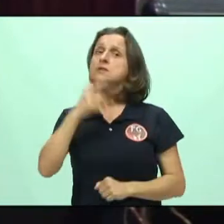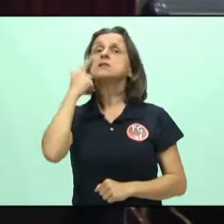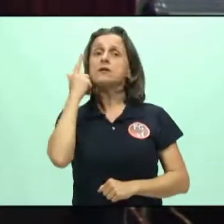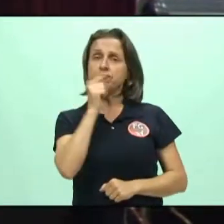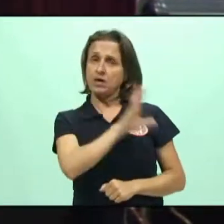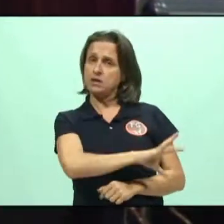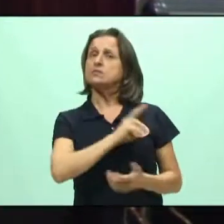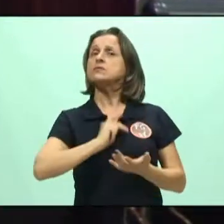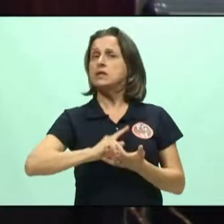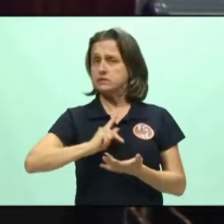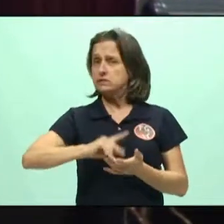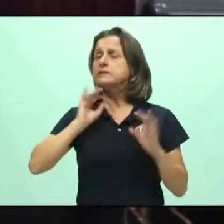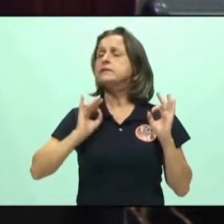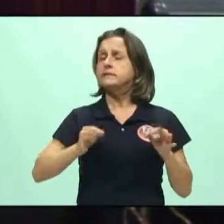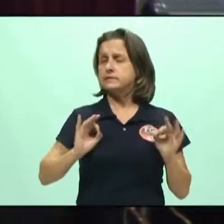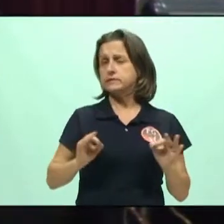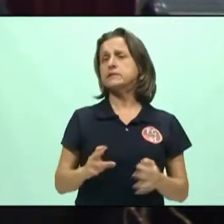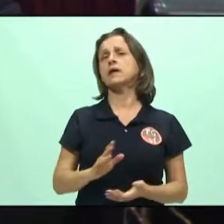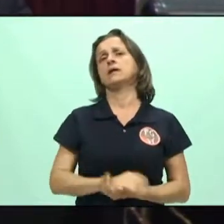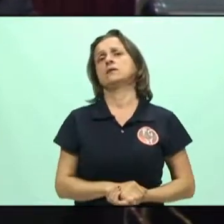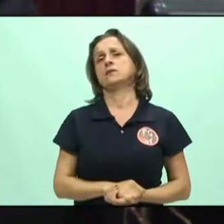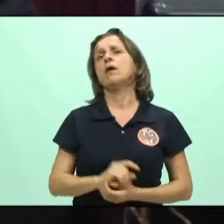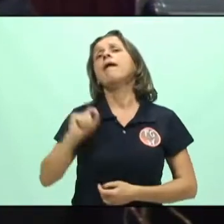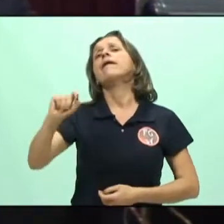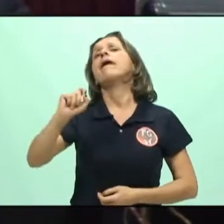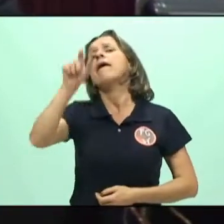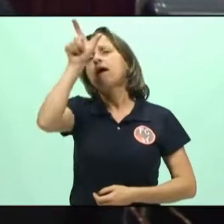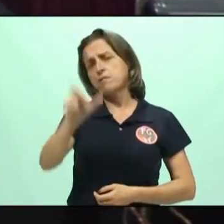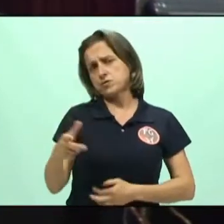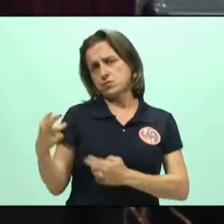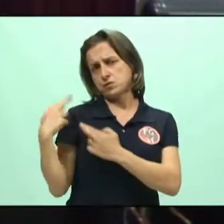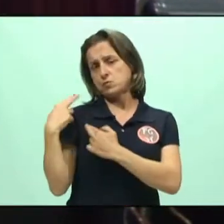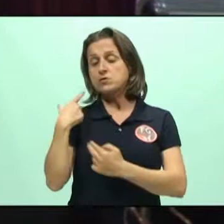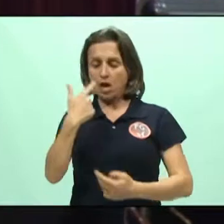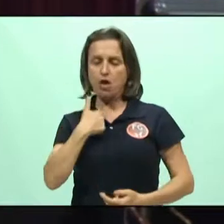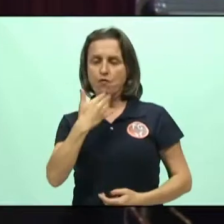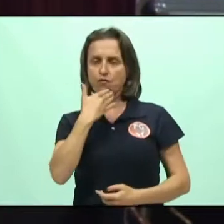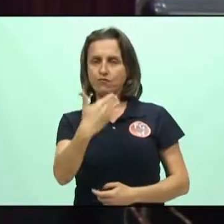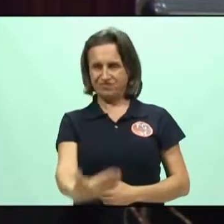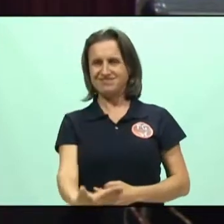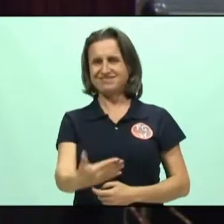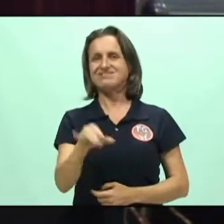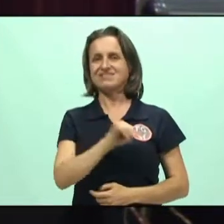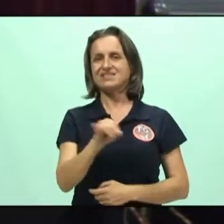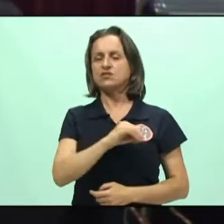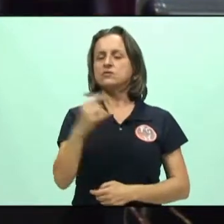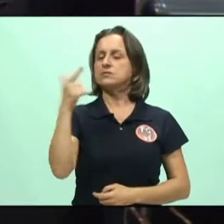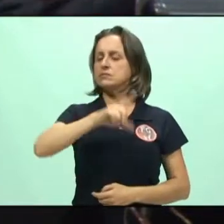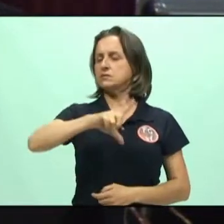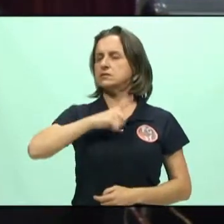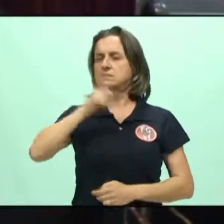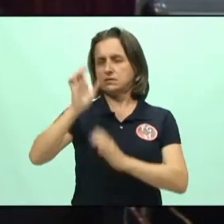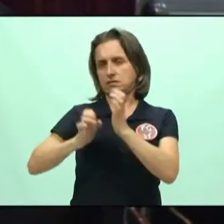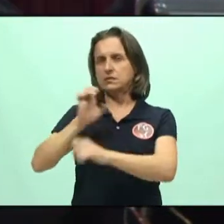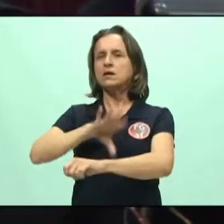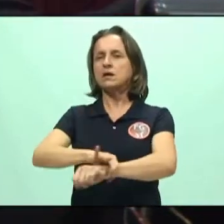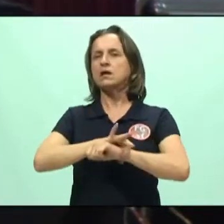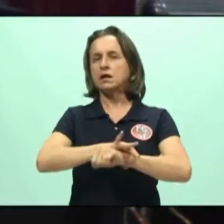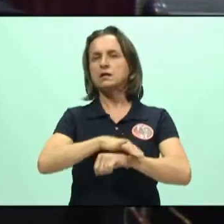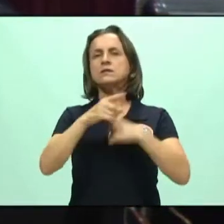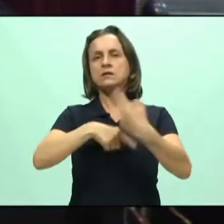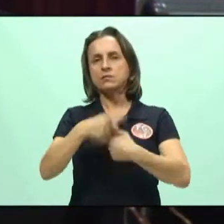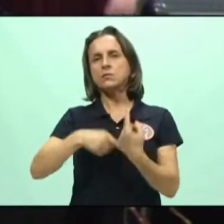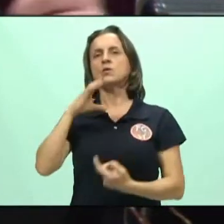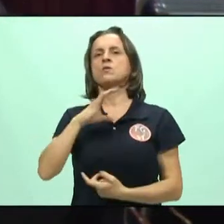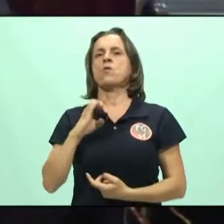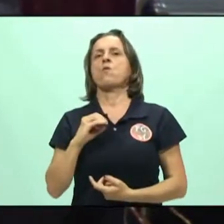indicação ao governo Municipal para que as obras juntos pudesse ter uma uma seguradora depois o vereador Robson fez um